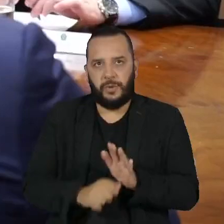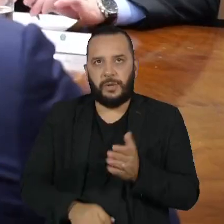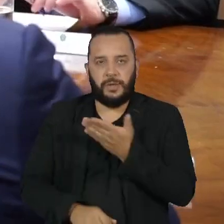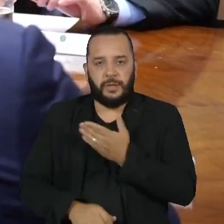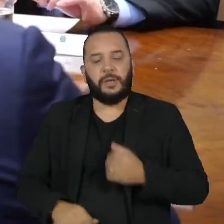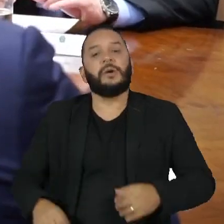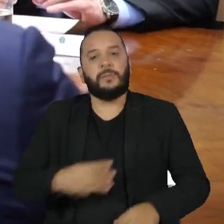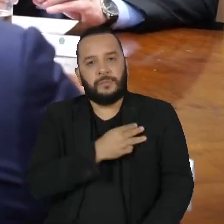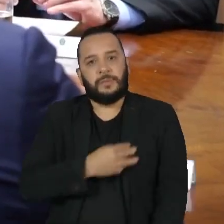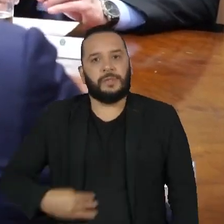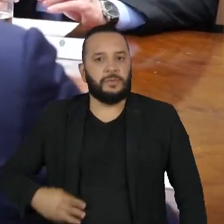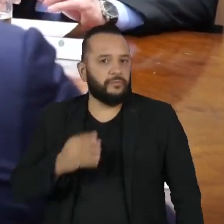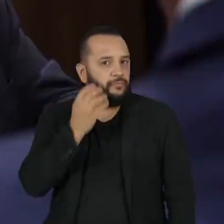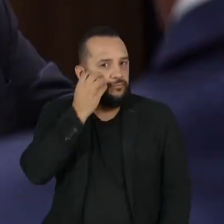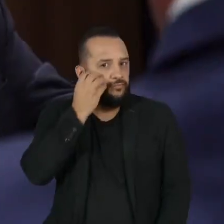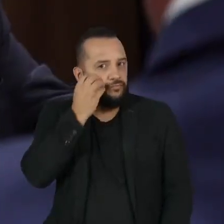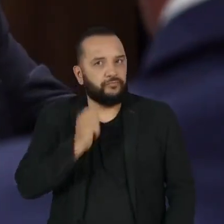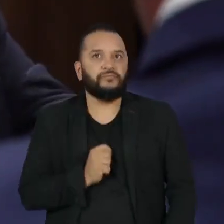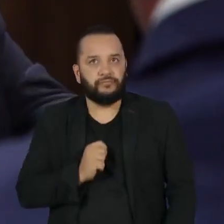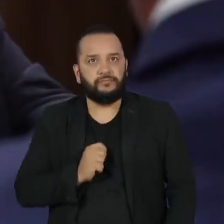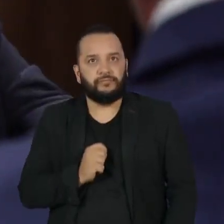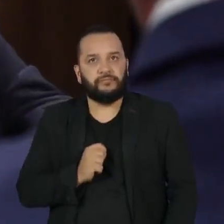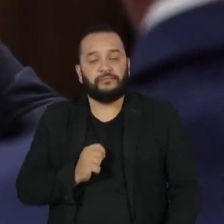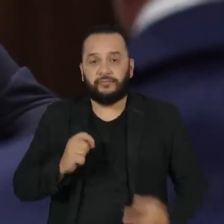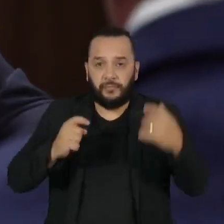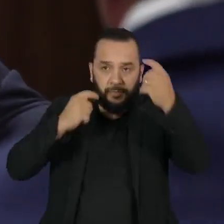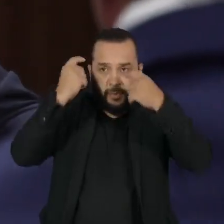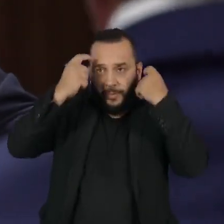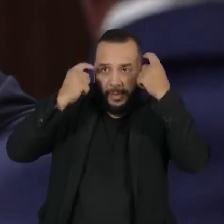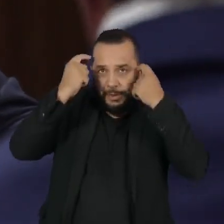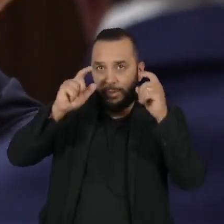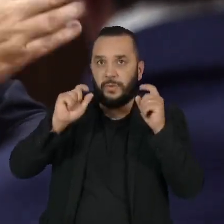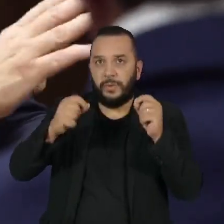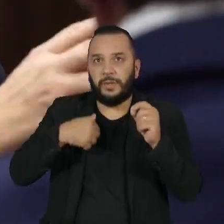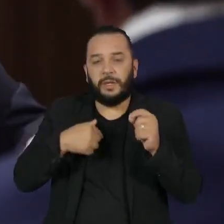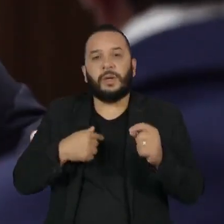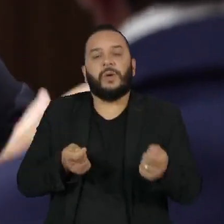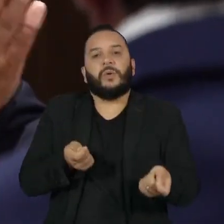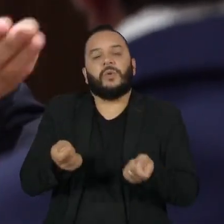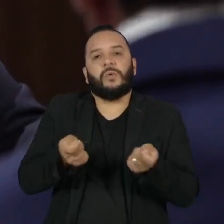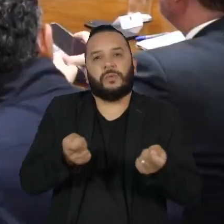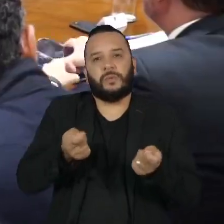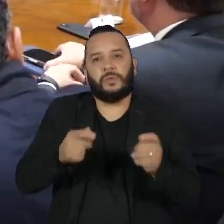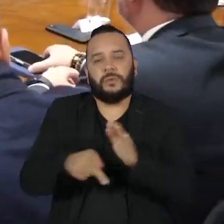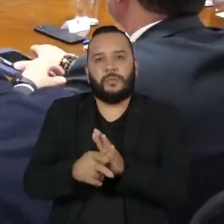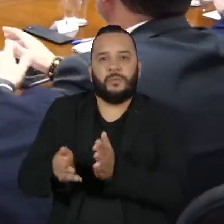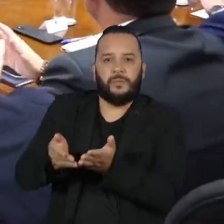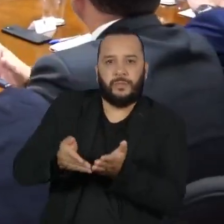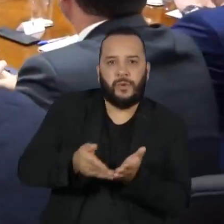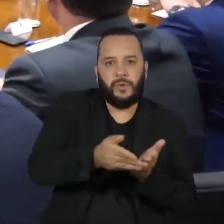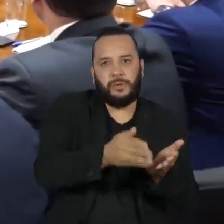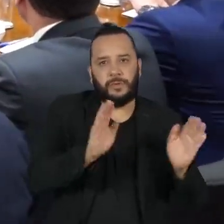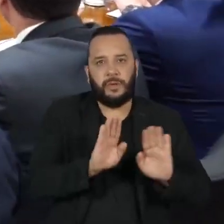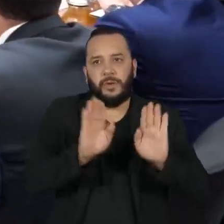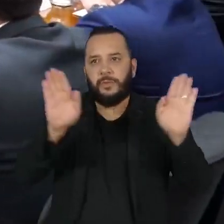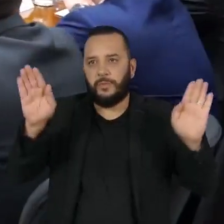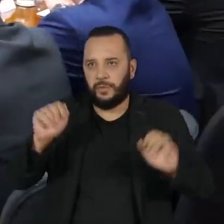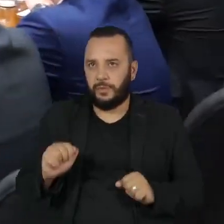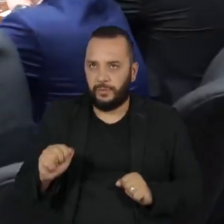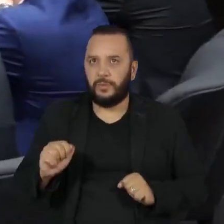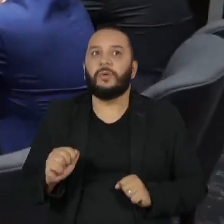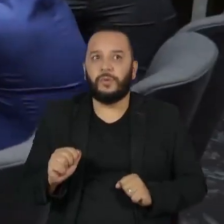e Segurança Pública Flávio Dino uma das preocupações é o controle de portos e aeroportos o governo federal pretende